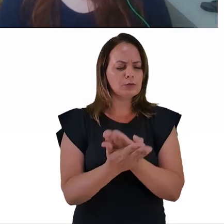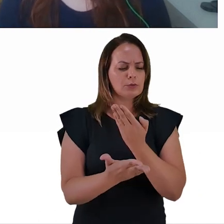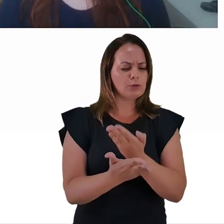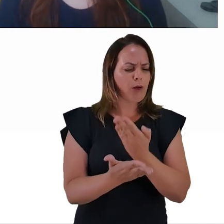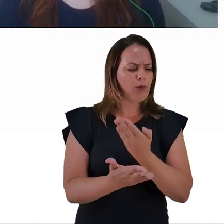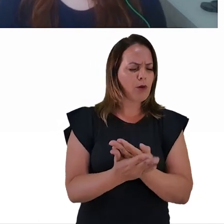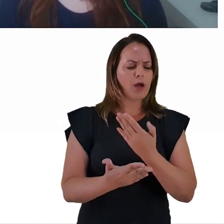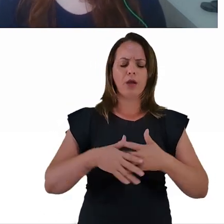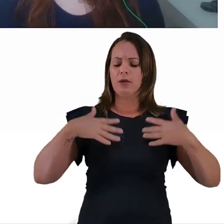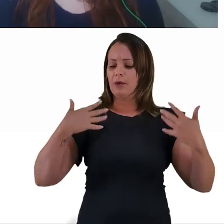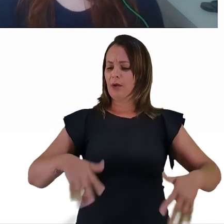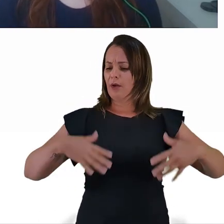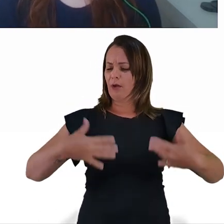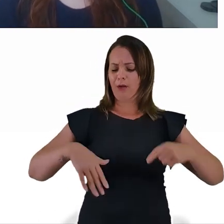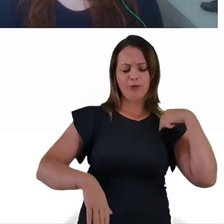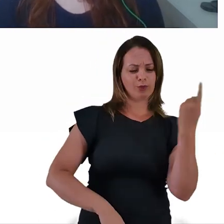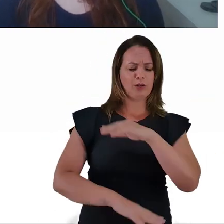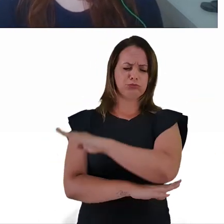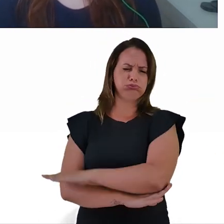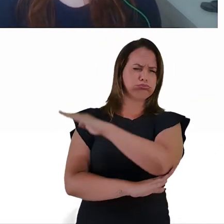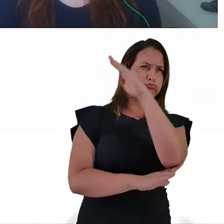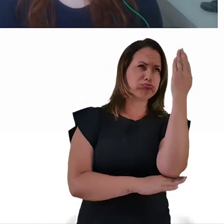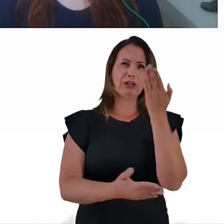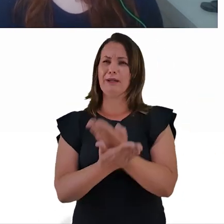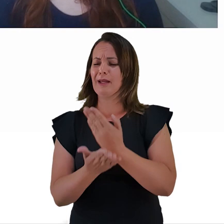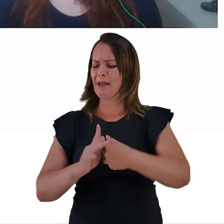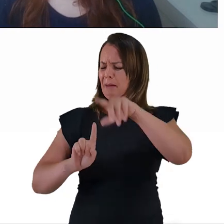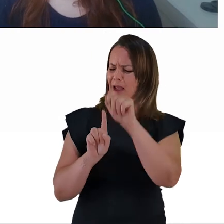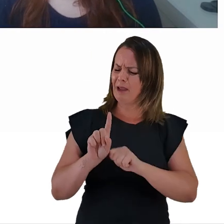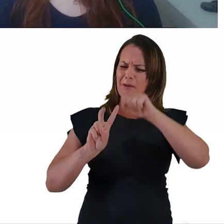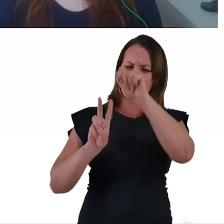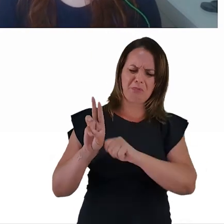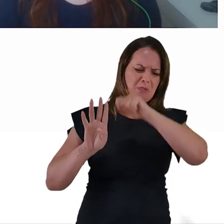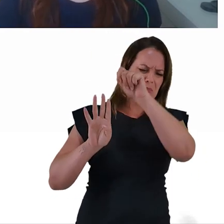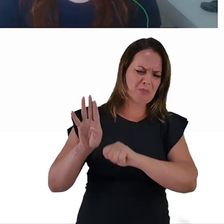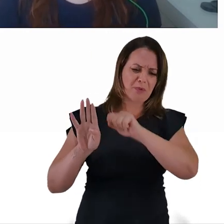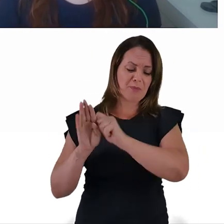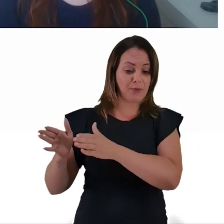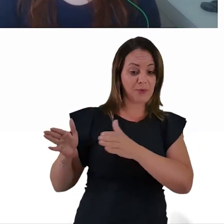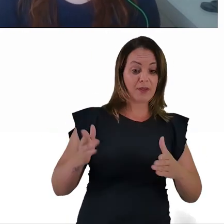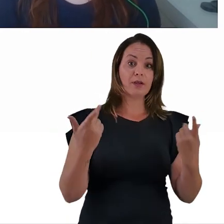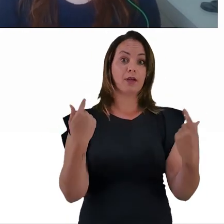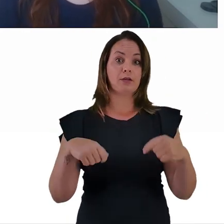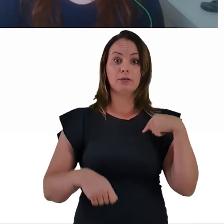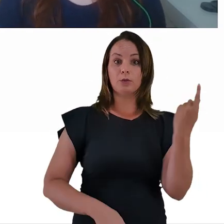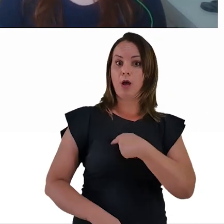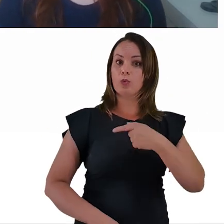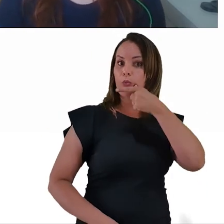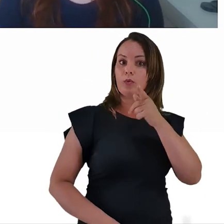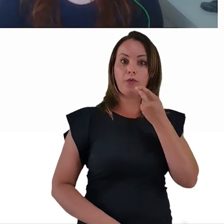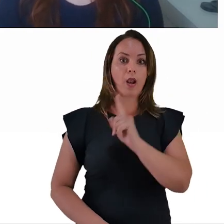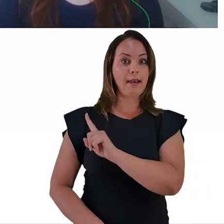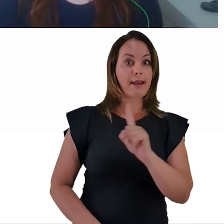muito tempo. A gente passa o dia inteiro estudando, por muitos meses, por todo o tempo que for necessário para a gente conseguir dizer, não, tá, o